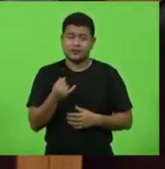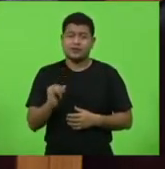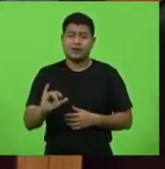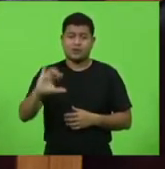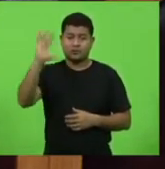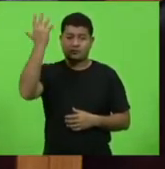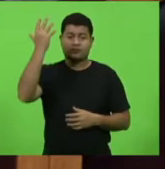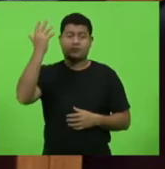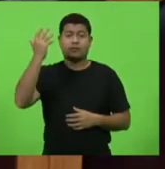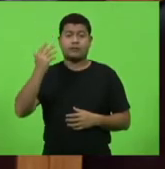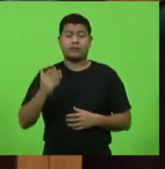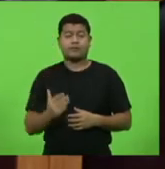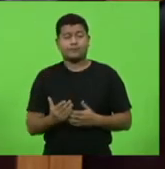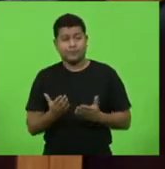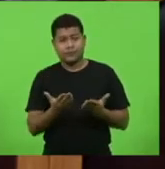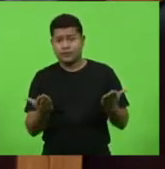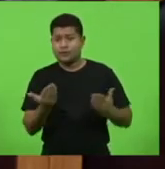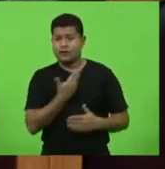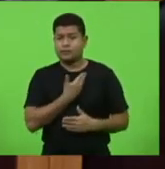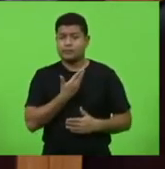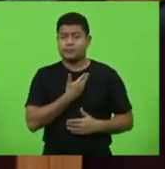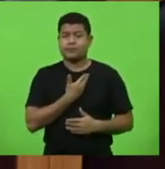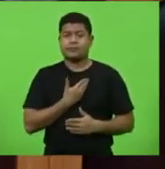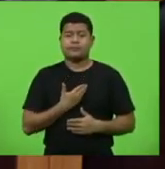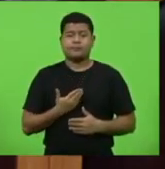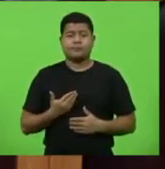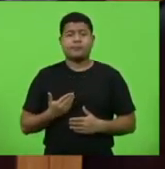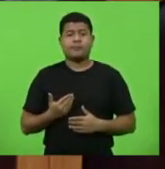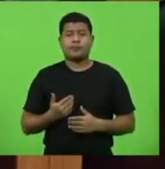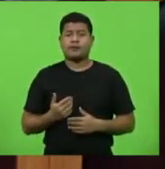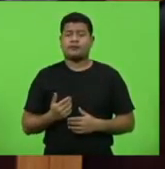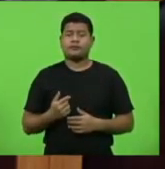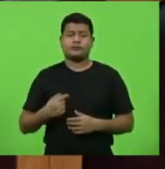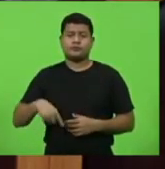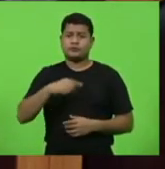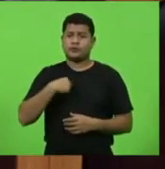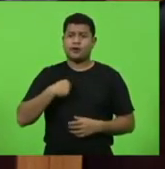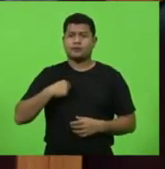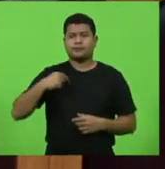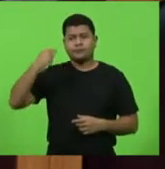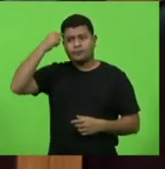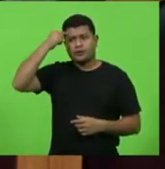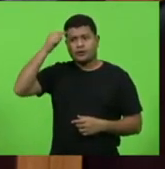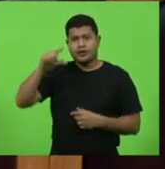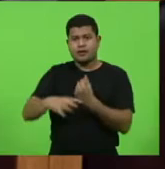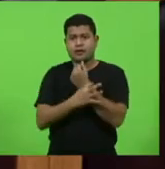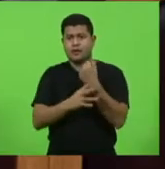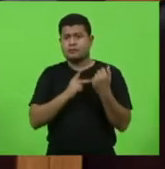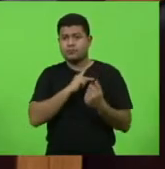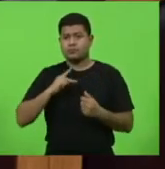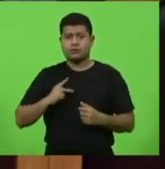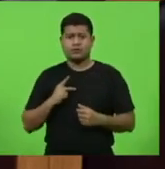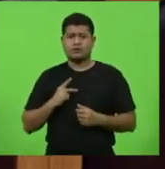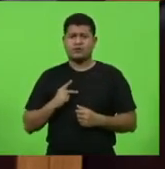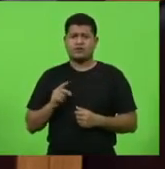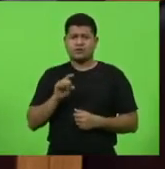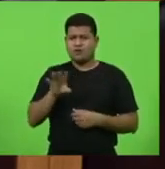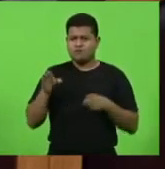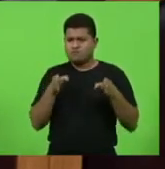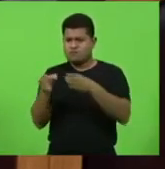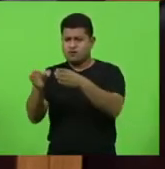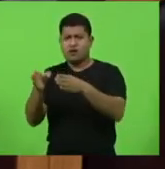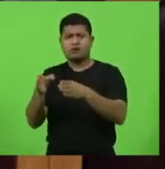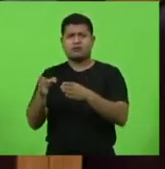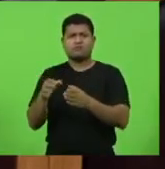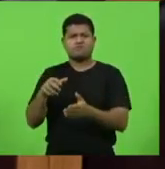episódio. Companheiros, amigos, colegas, é impossível pensar em segurança pública somente pelo viés da repressão.